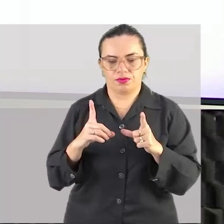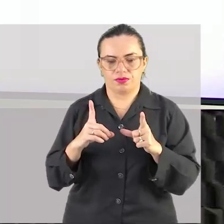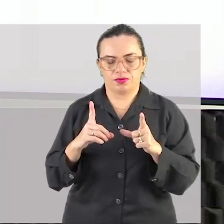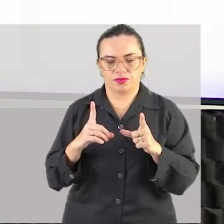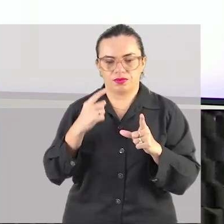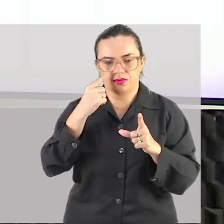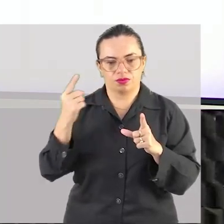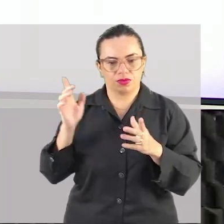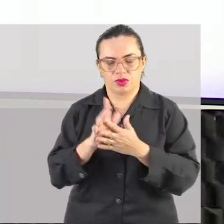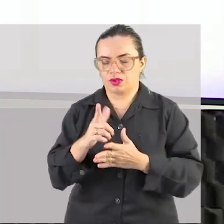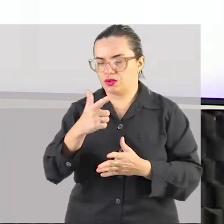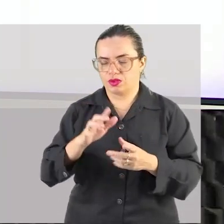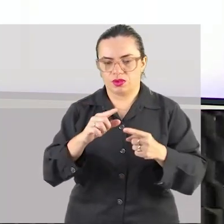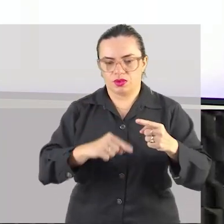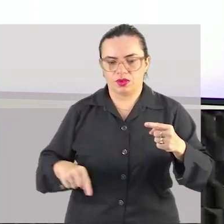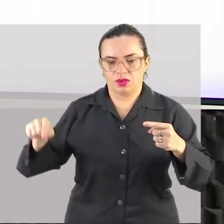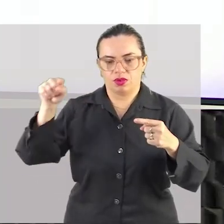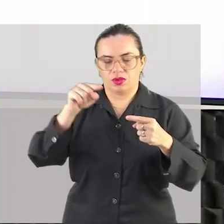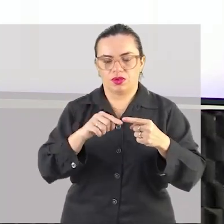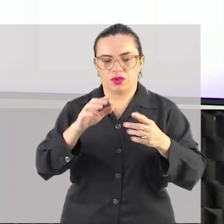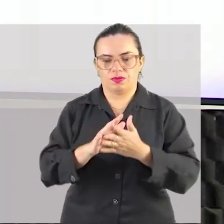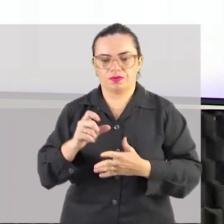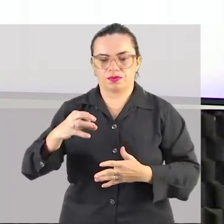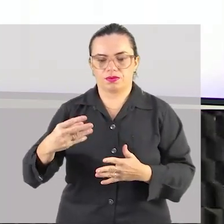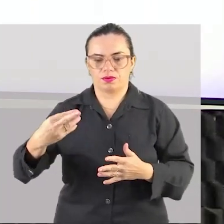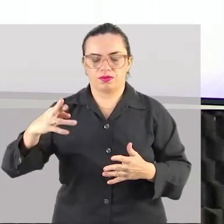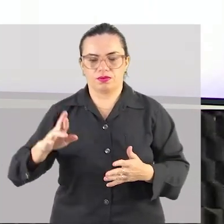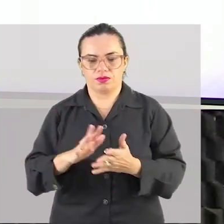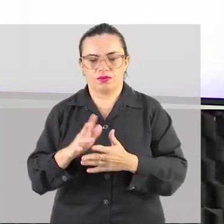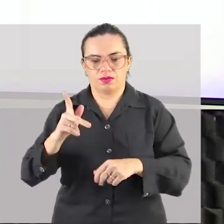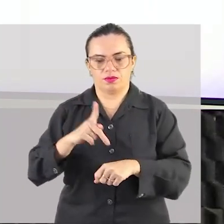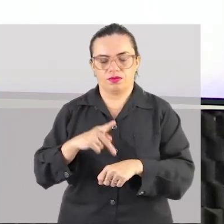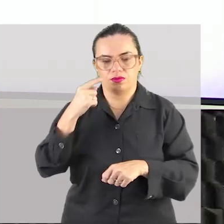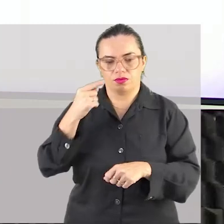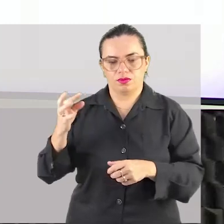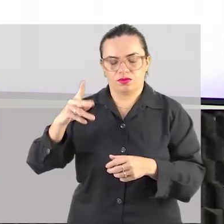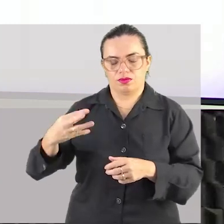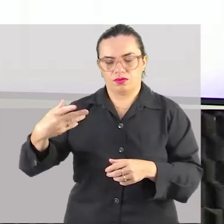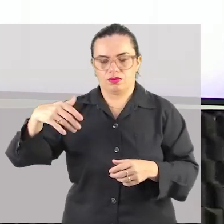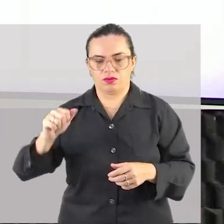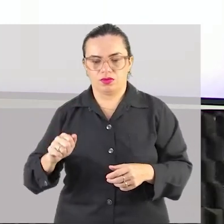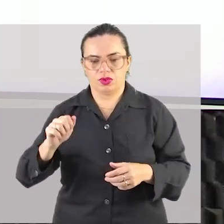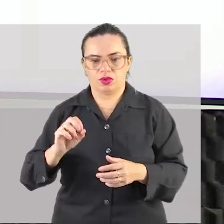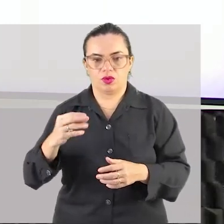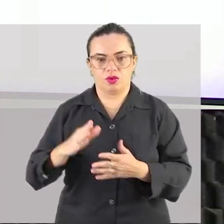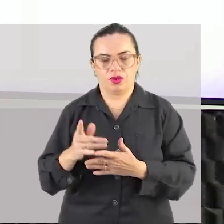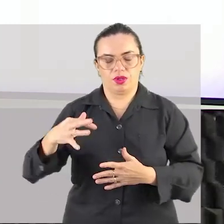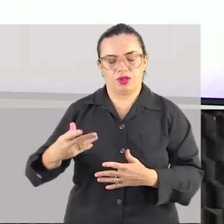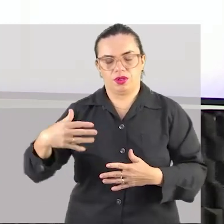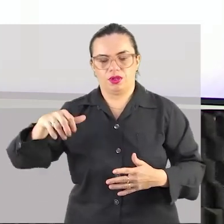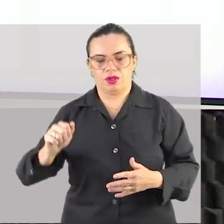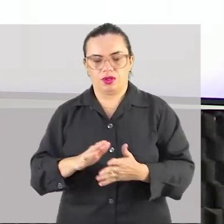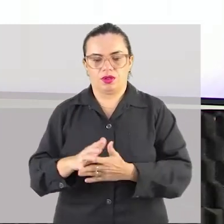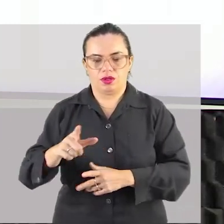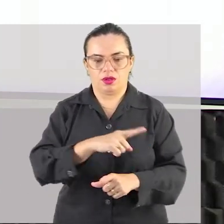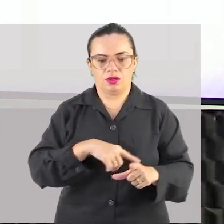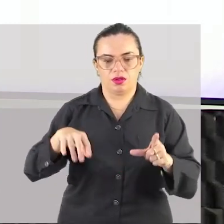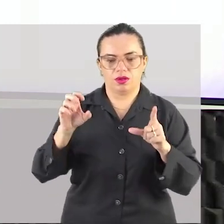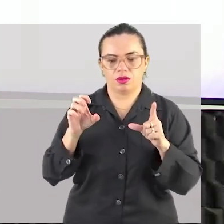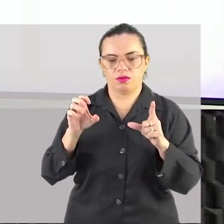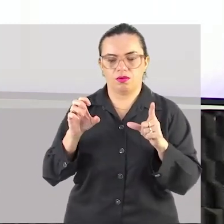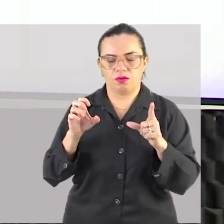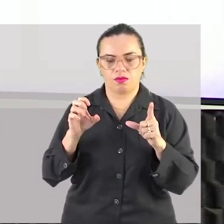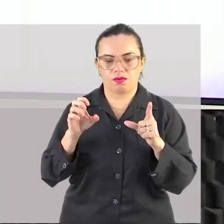aqui não gera ciclo sedimentar. Isso aqui gera formação de rochas magmáticas ou ígneas. E letra E.